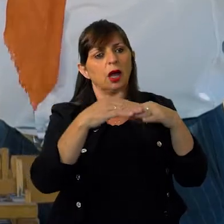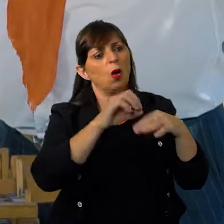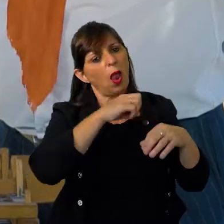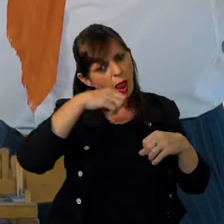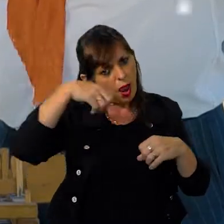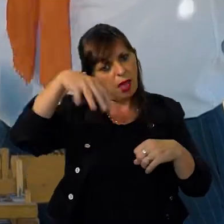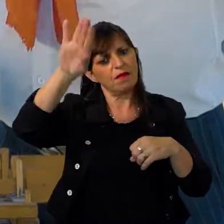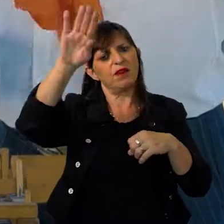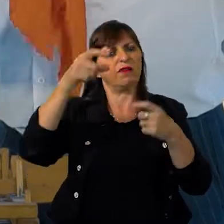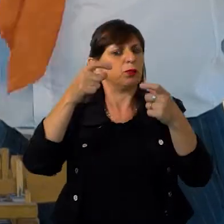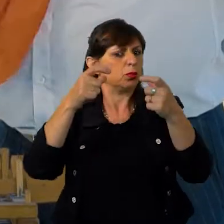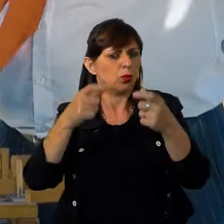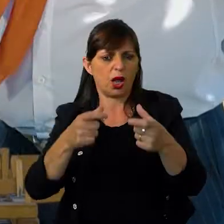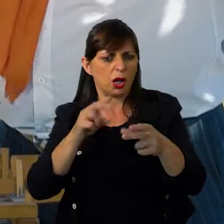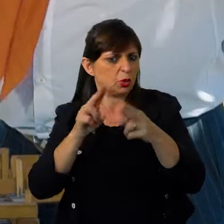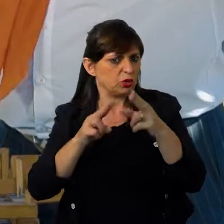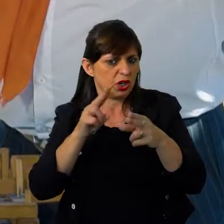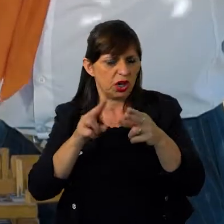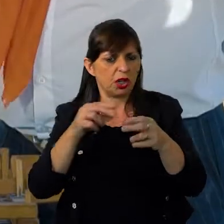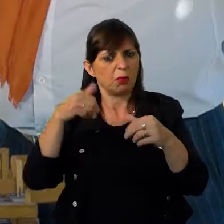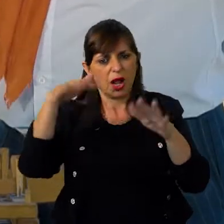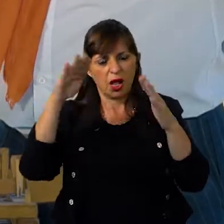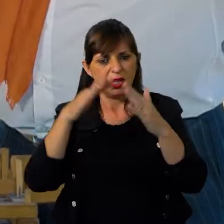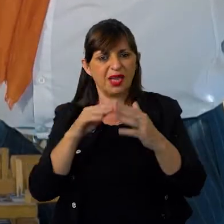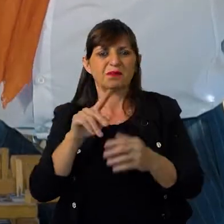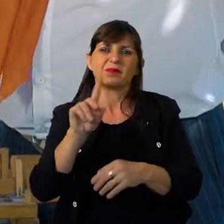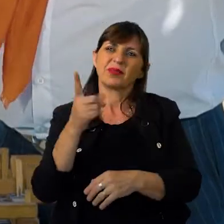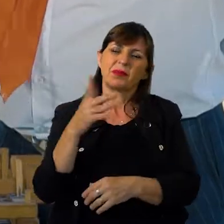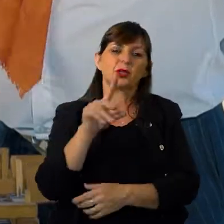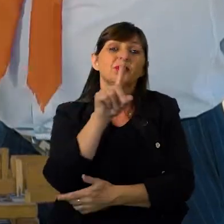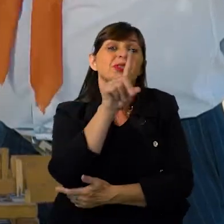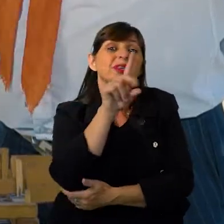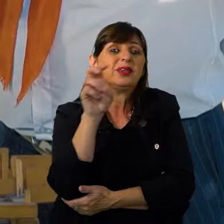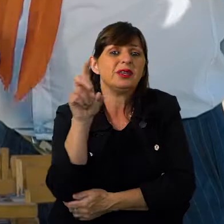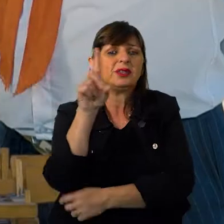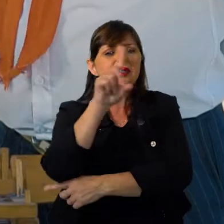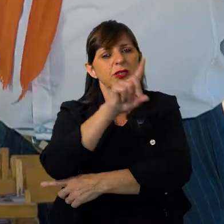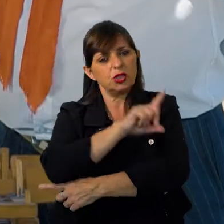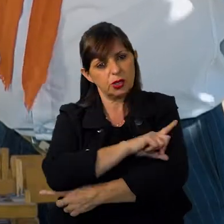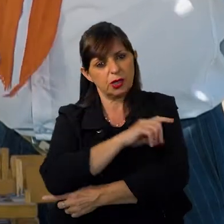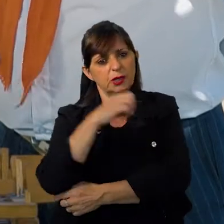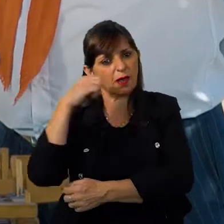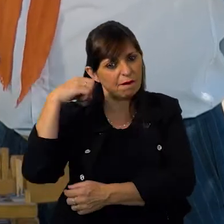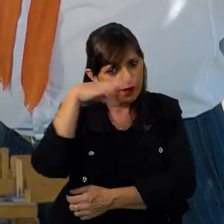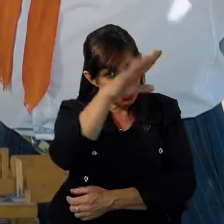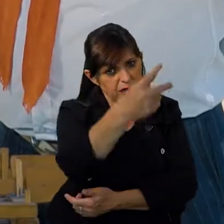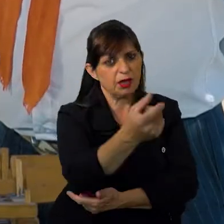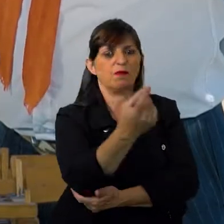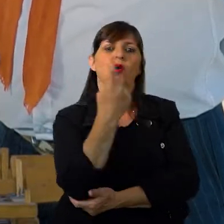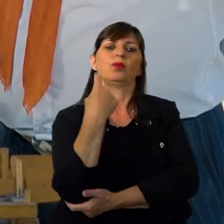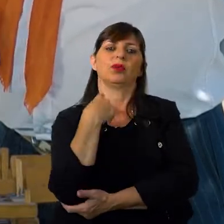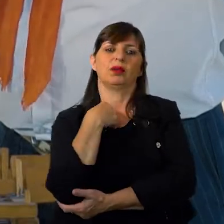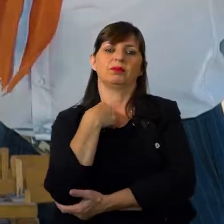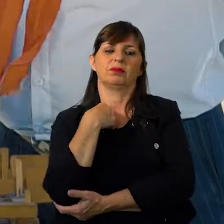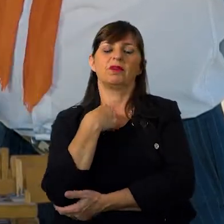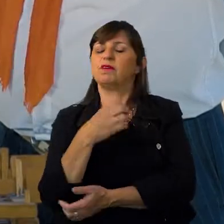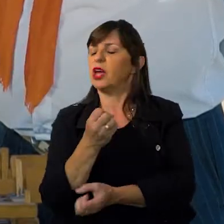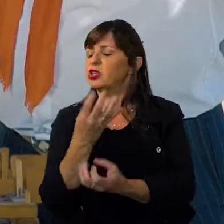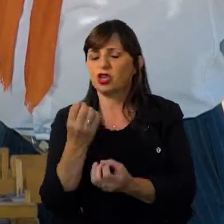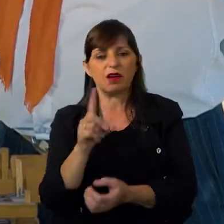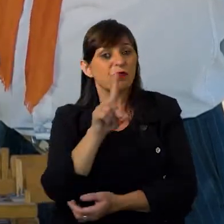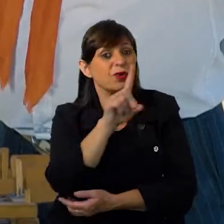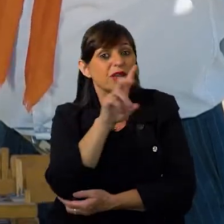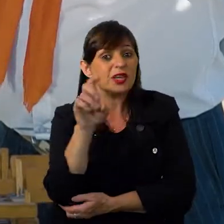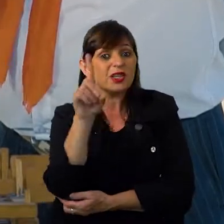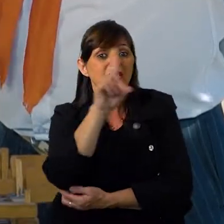para suas casas entre a ida EA volta não menos de 15 dias para poder fazer uma viagem com tranquilidade dentro